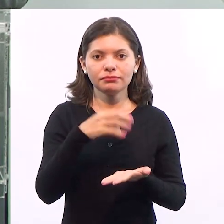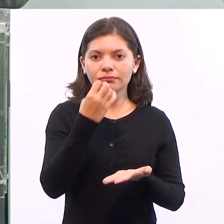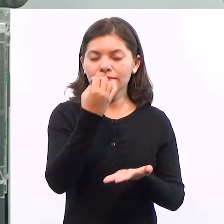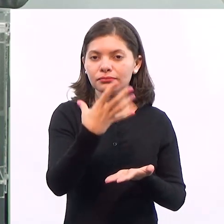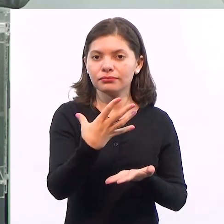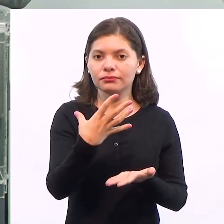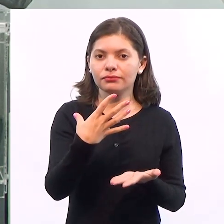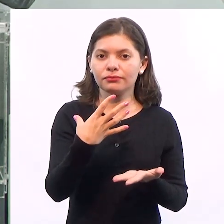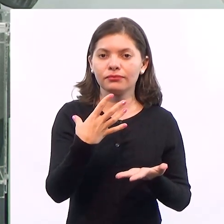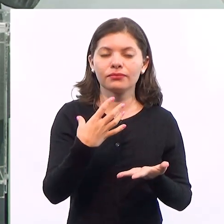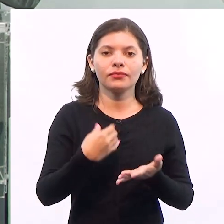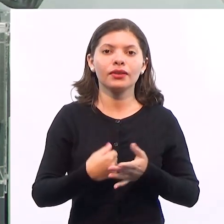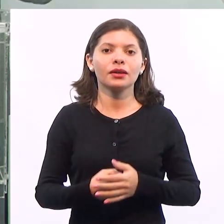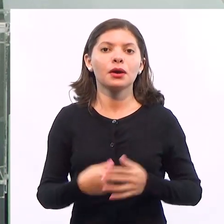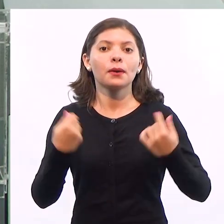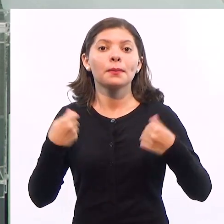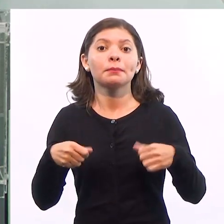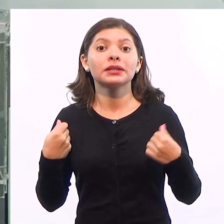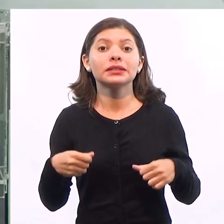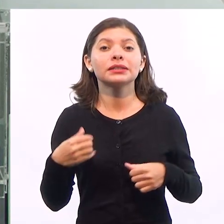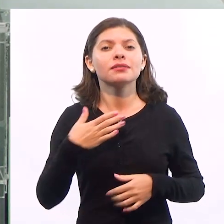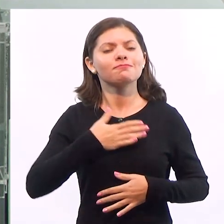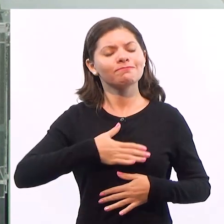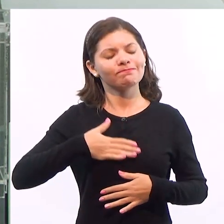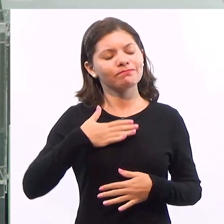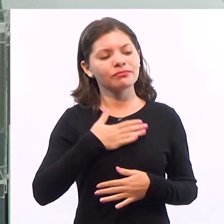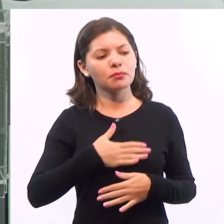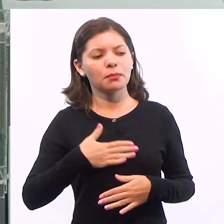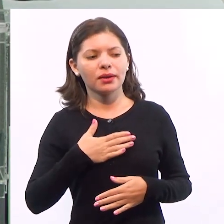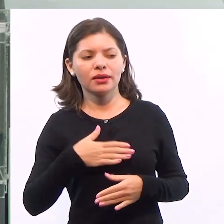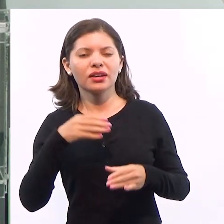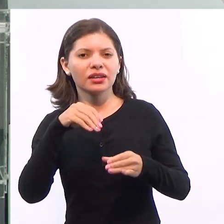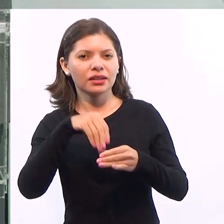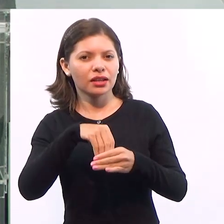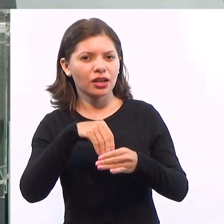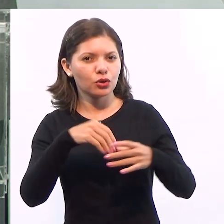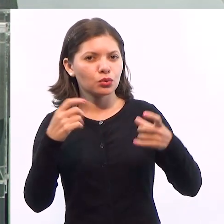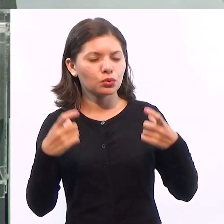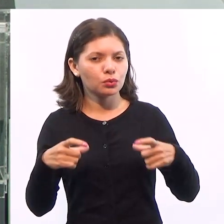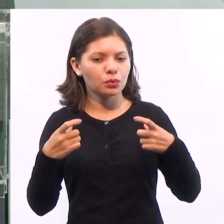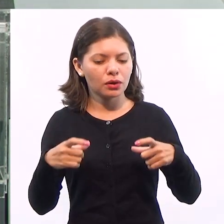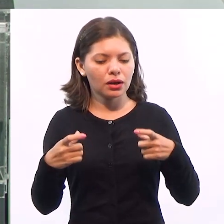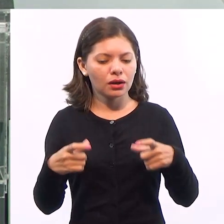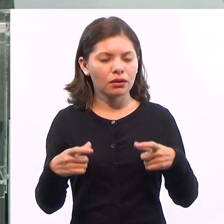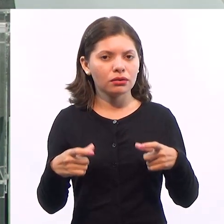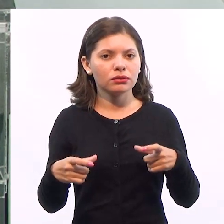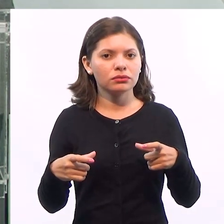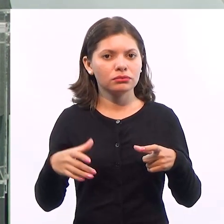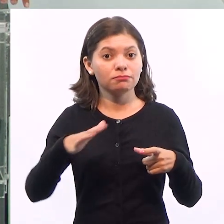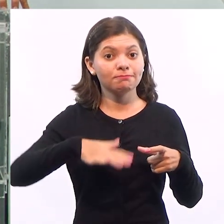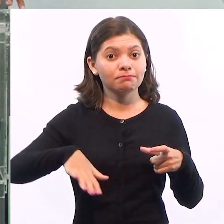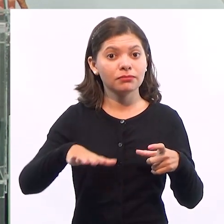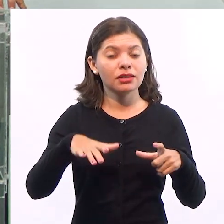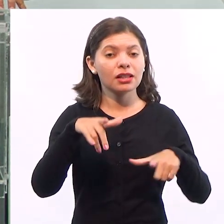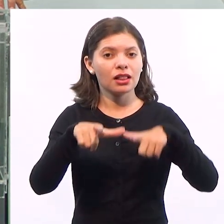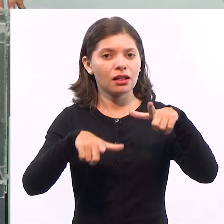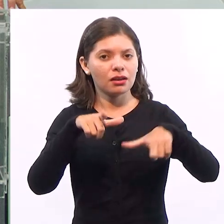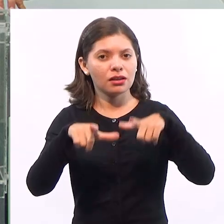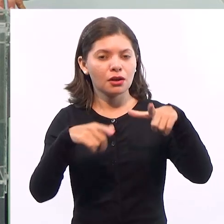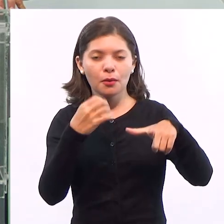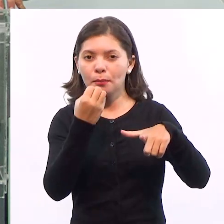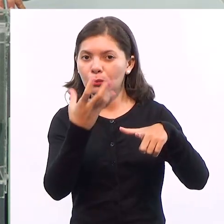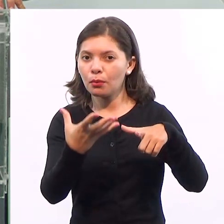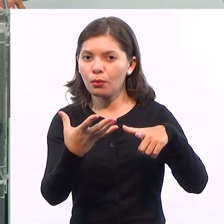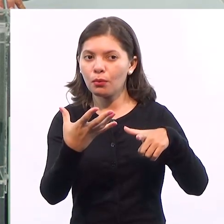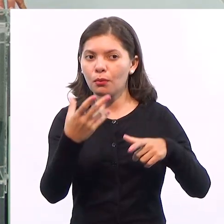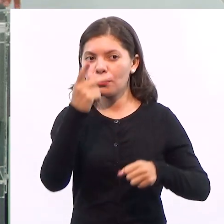tá? E além de eu atender tudo isso, ela precisa se sentir bem aqui dentro do ambiente. O ambiente de trabalho precisa